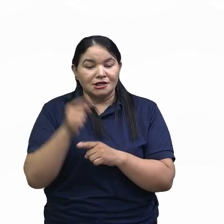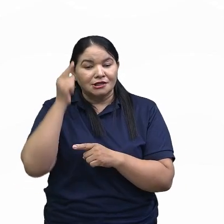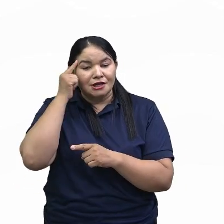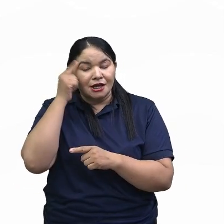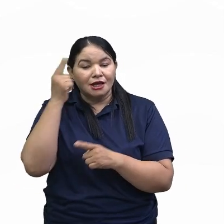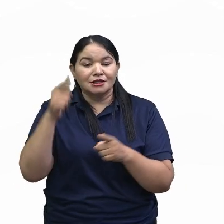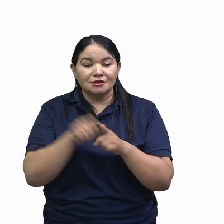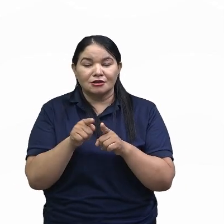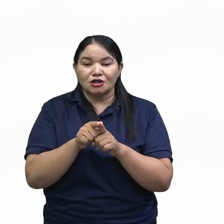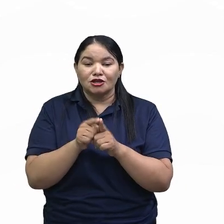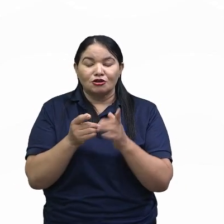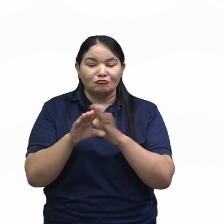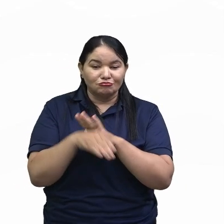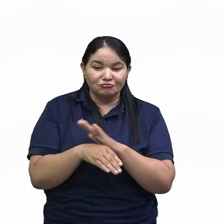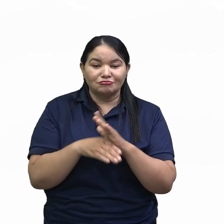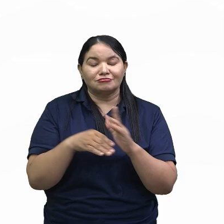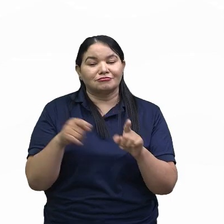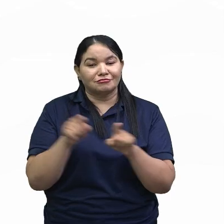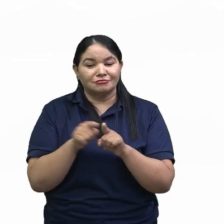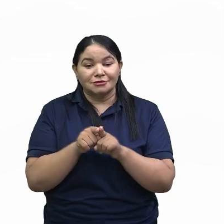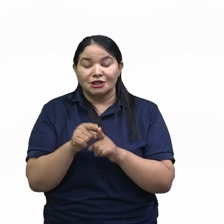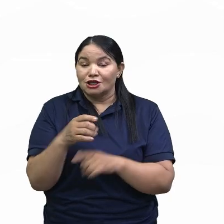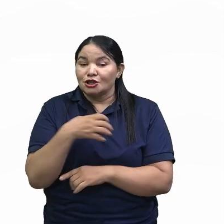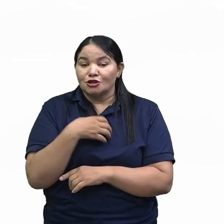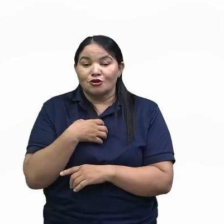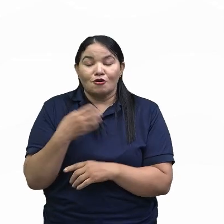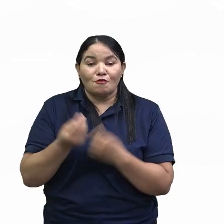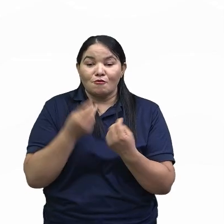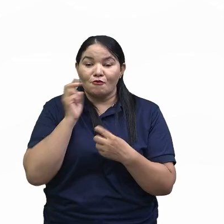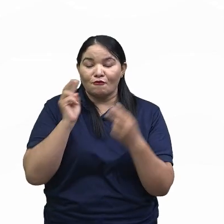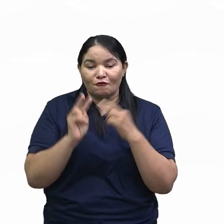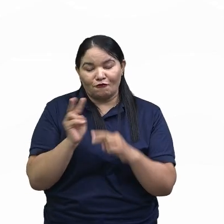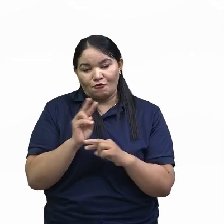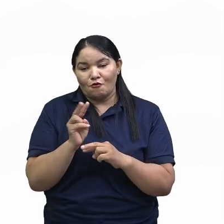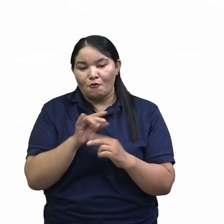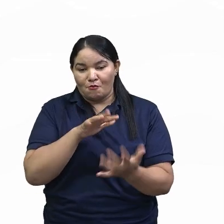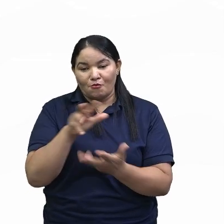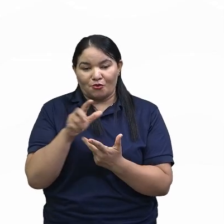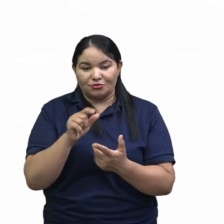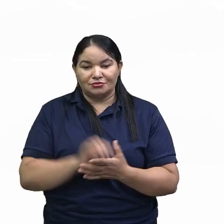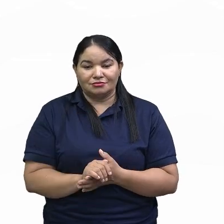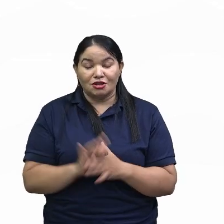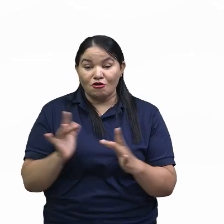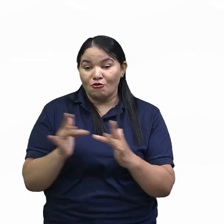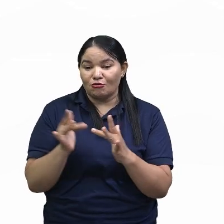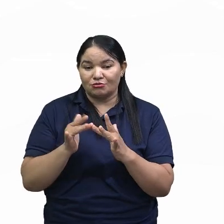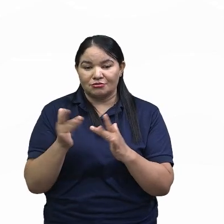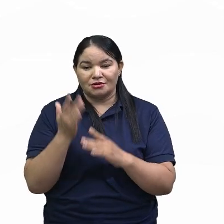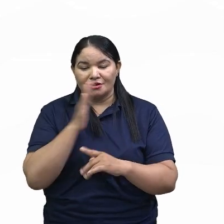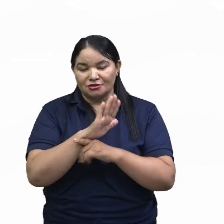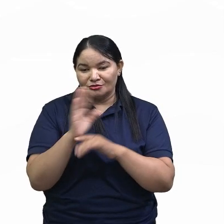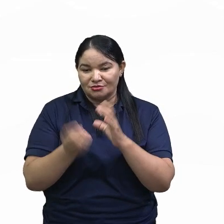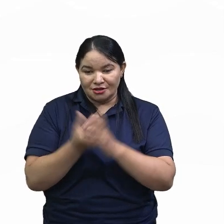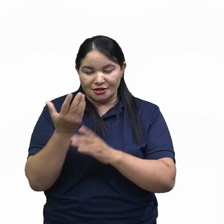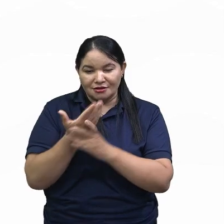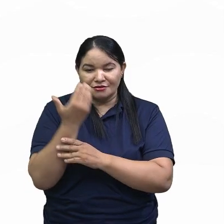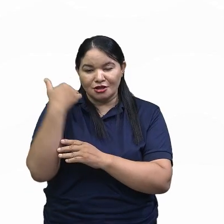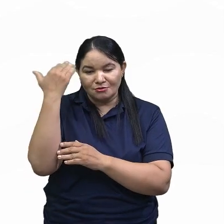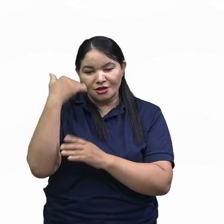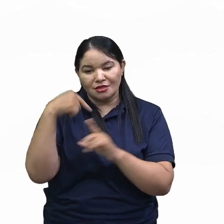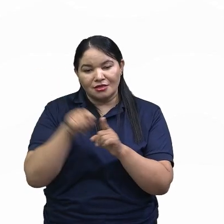ideias, costumes e formas de ver o mundo. Esse contato ajuda a criar